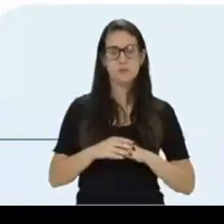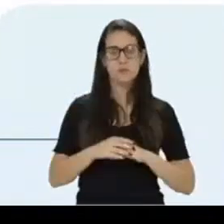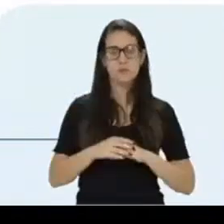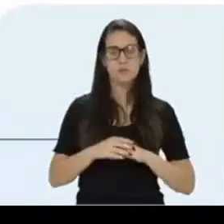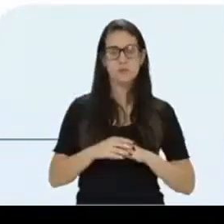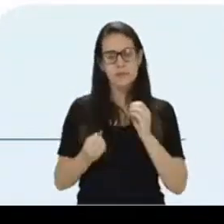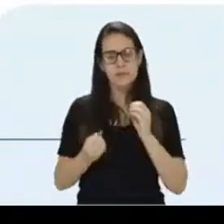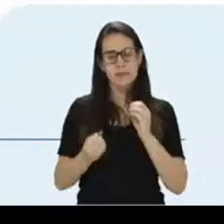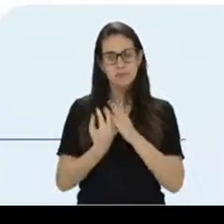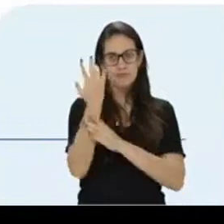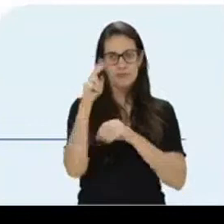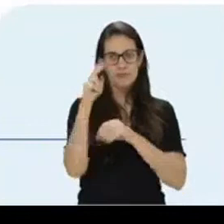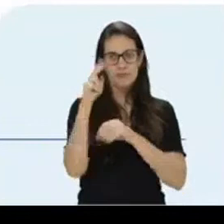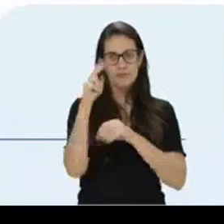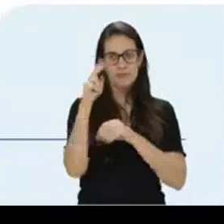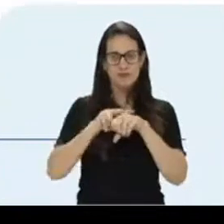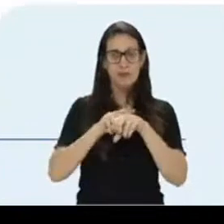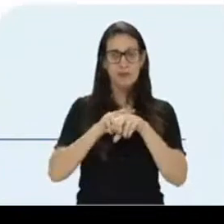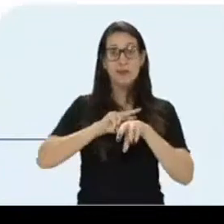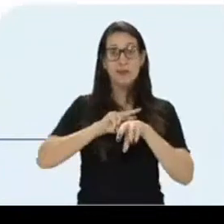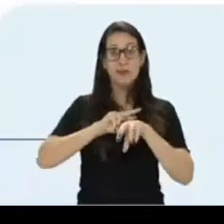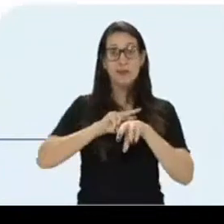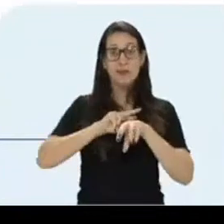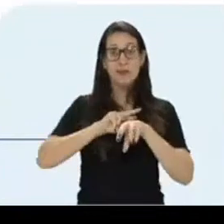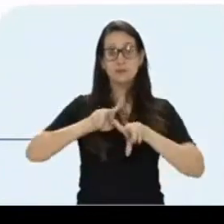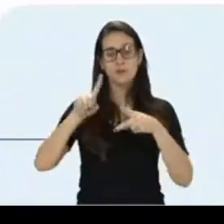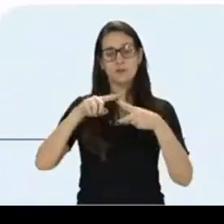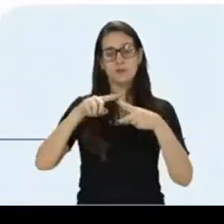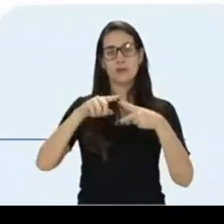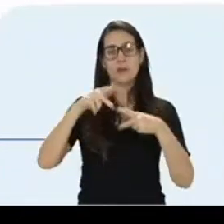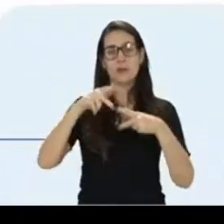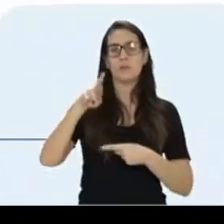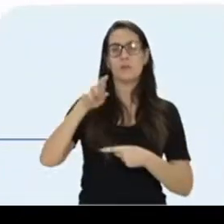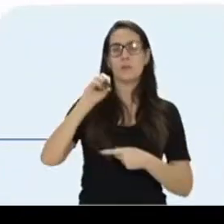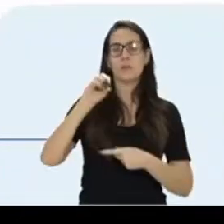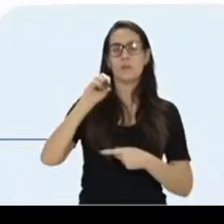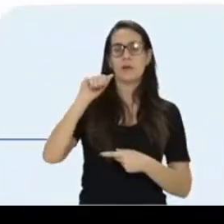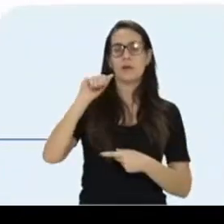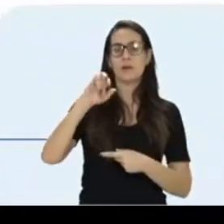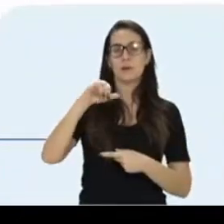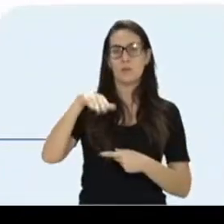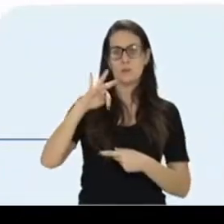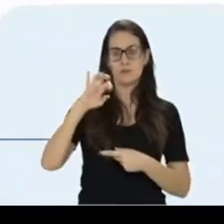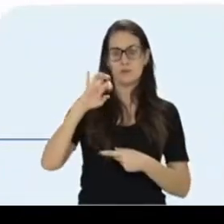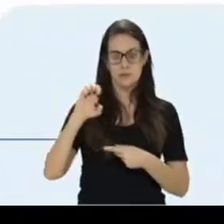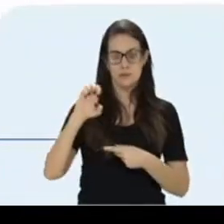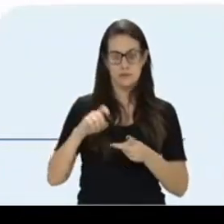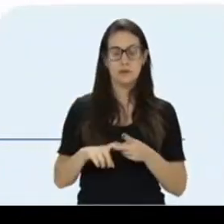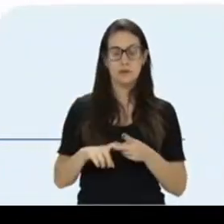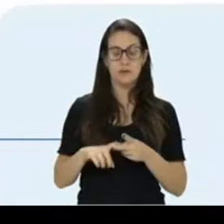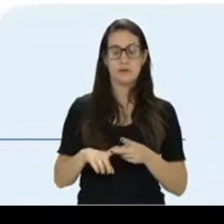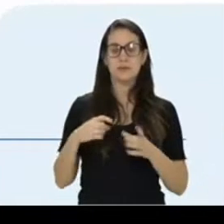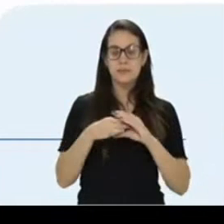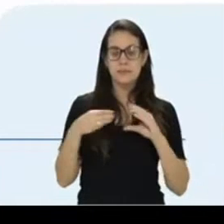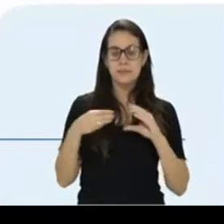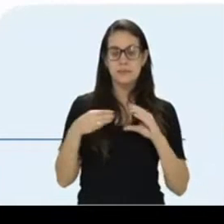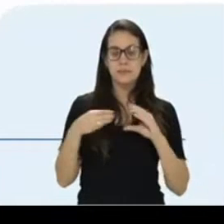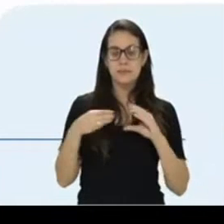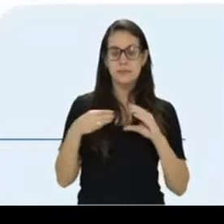vegetal, ela é diferente da parede celular de uma célula procarionte, justamente porque